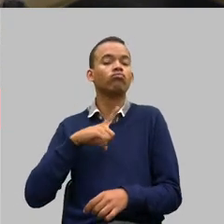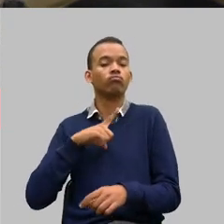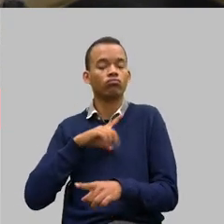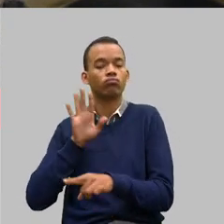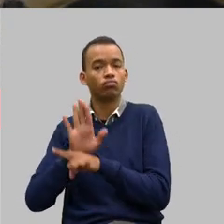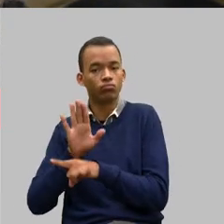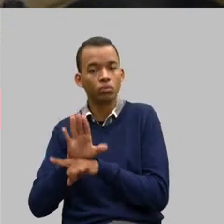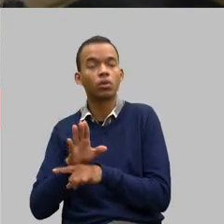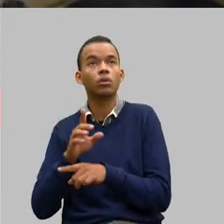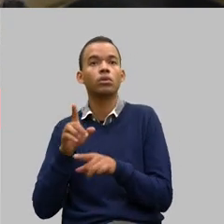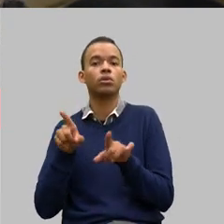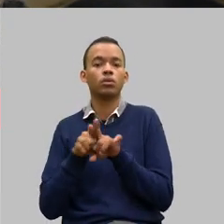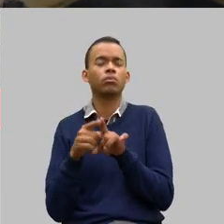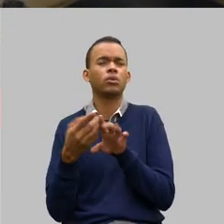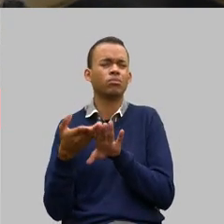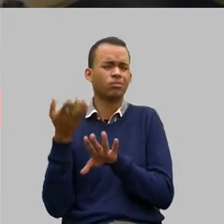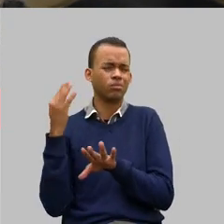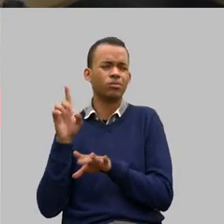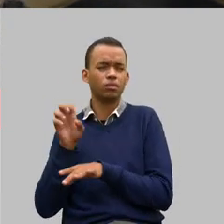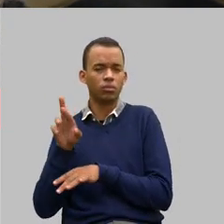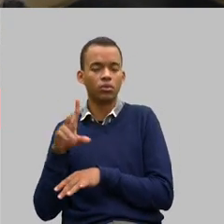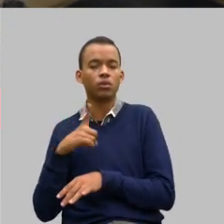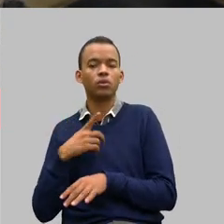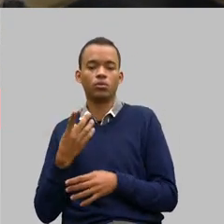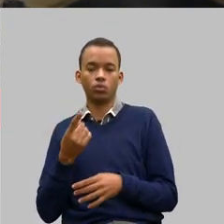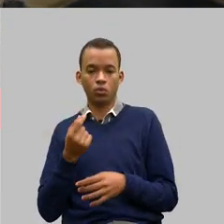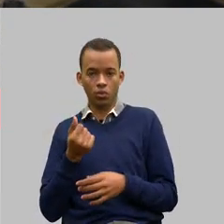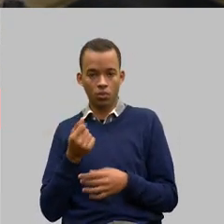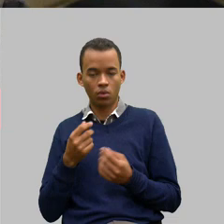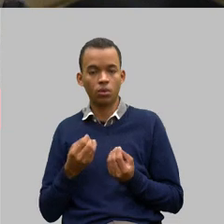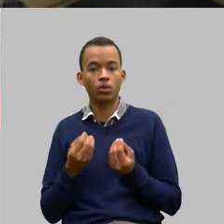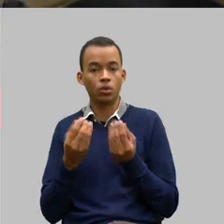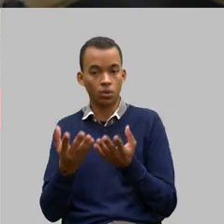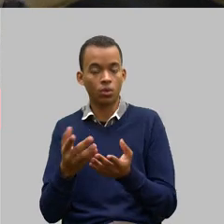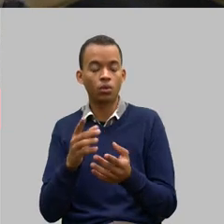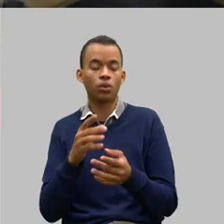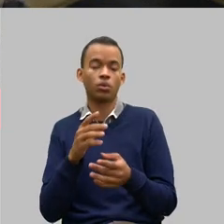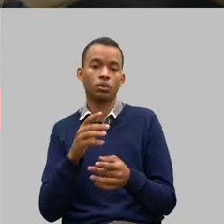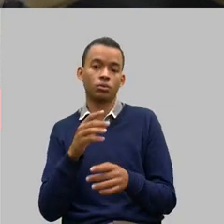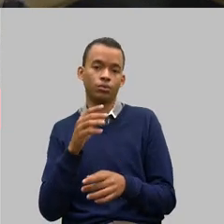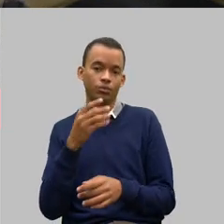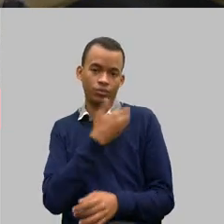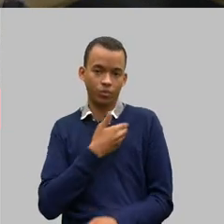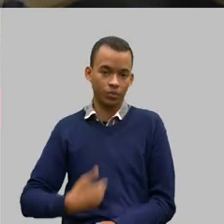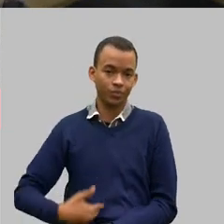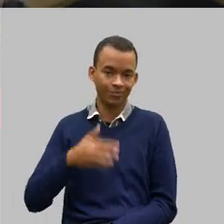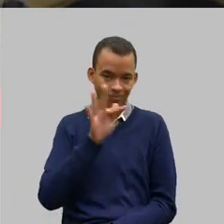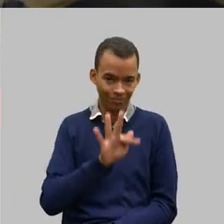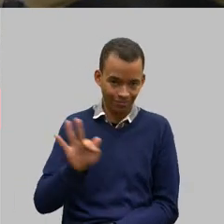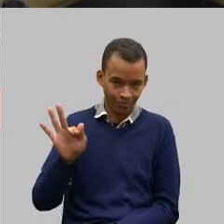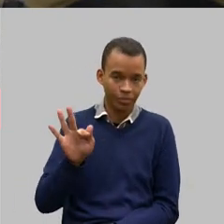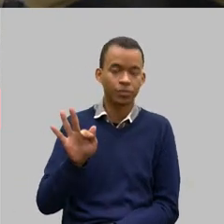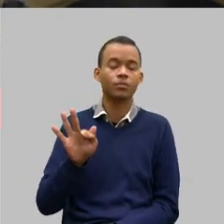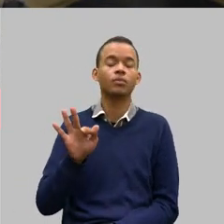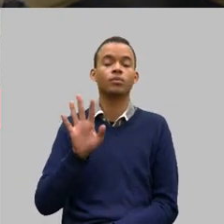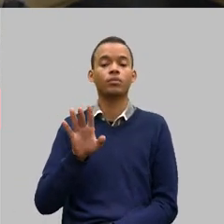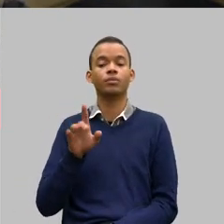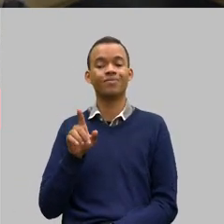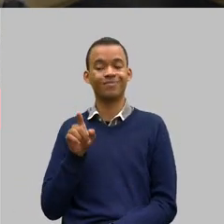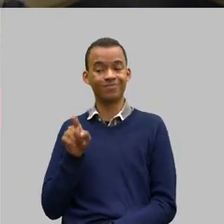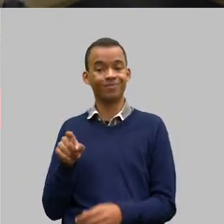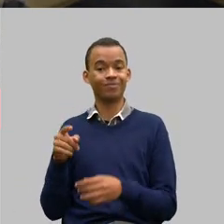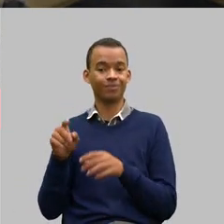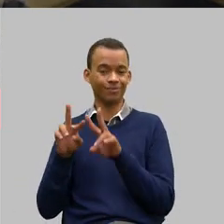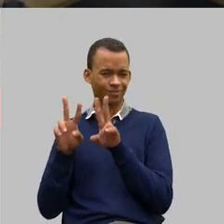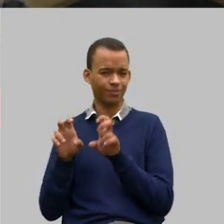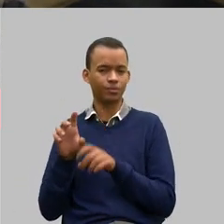doou a governo federal estamos aí buscando né compor com o Governo Federal para poder avançar em relação a isso mas especificamente em relação às balsas gente V esse evento